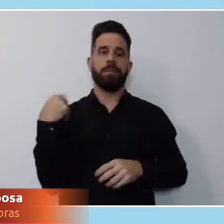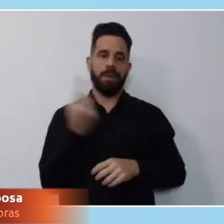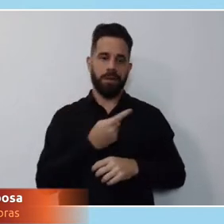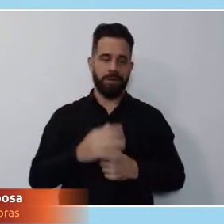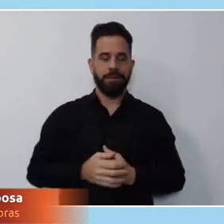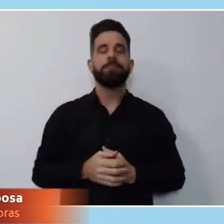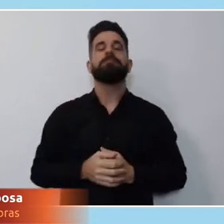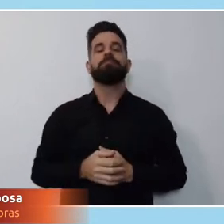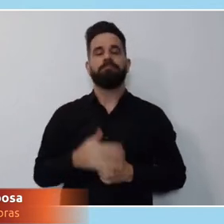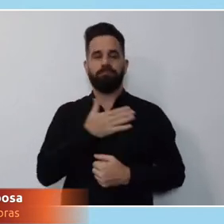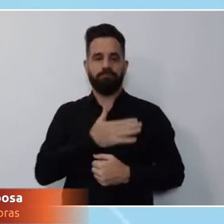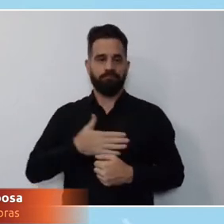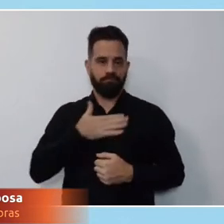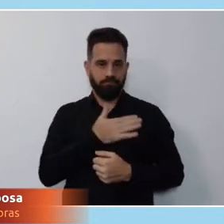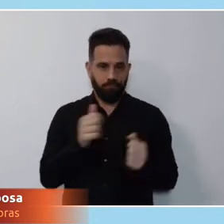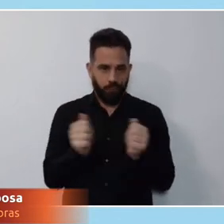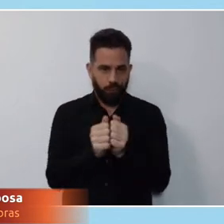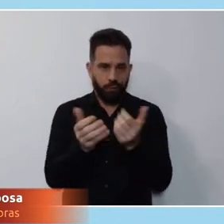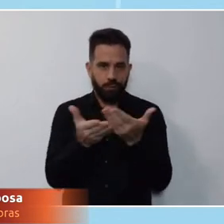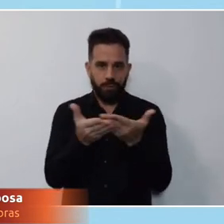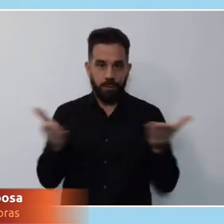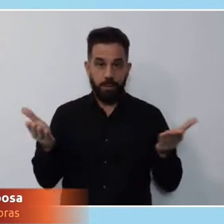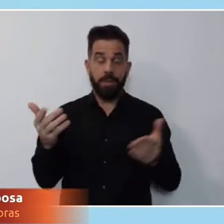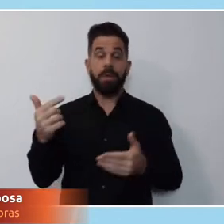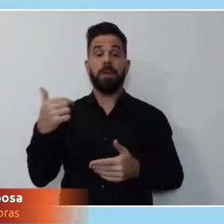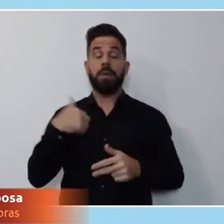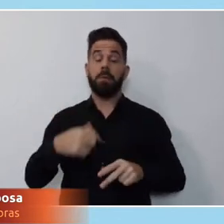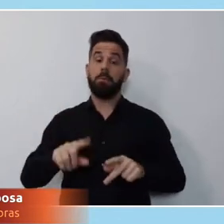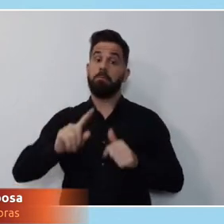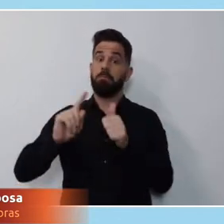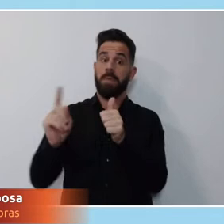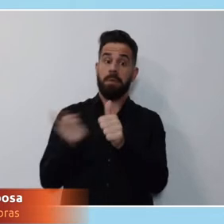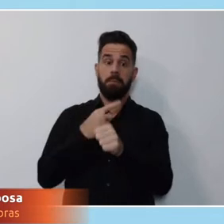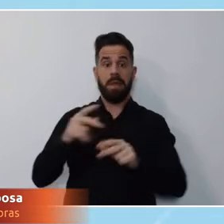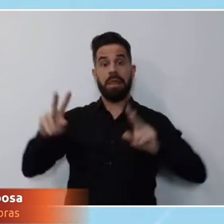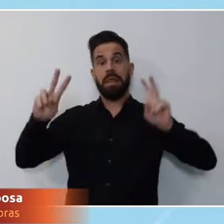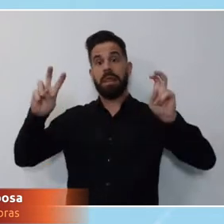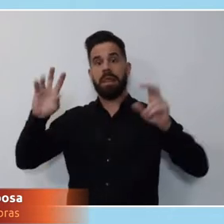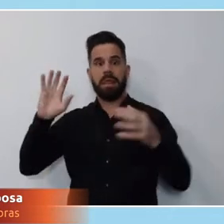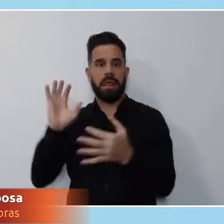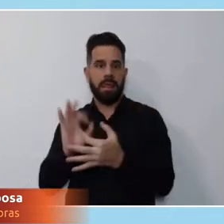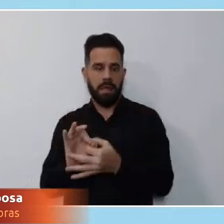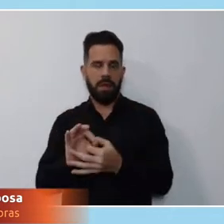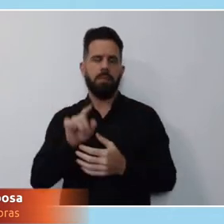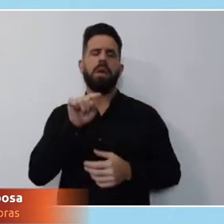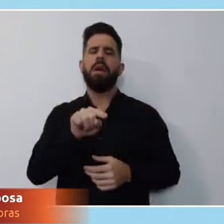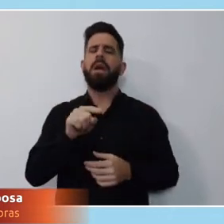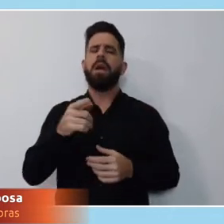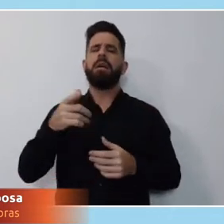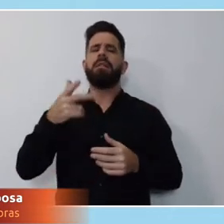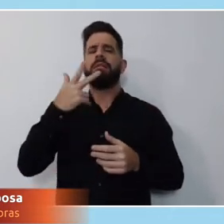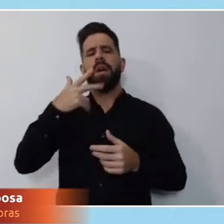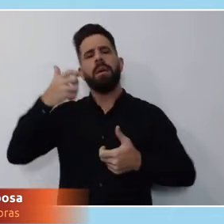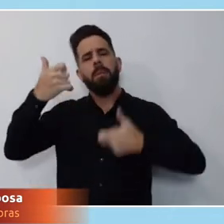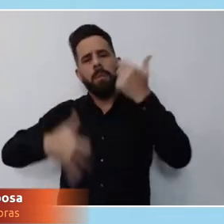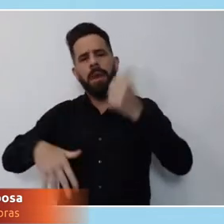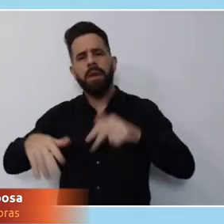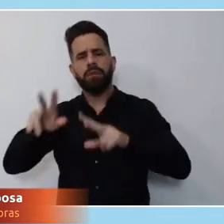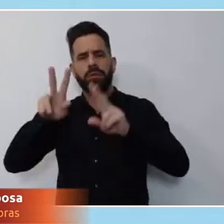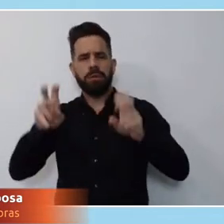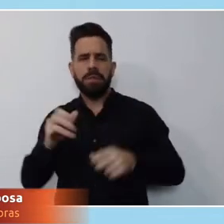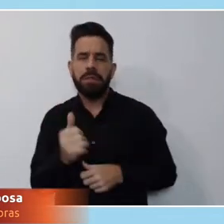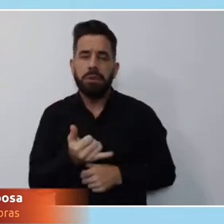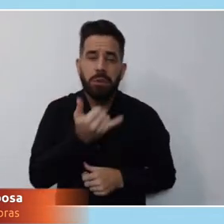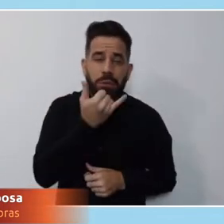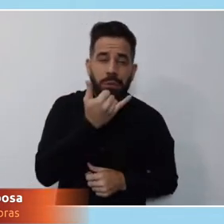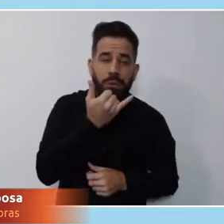para começar a falar sobre o assunto, vou trazer uma notícia que trata sobre o uso de agrotóxicos no Brasil. Só pedindo desculpa aqui,